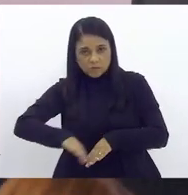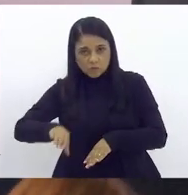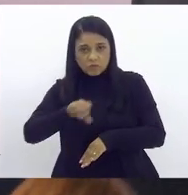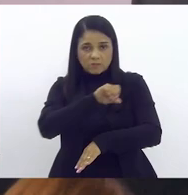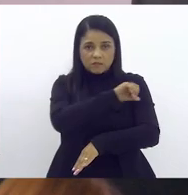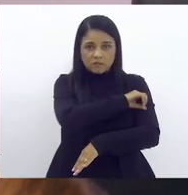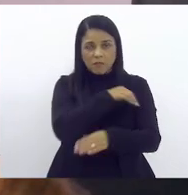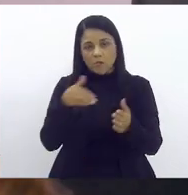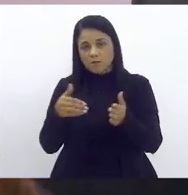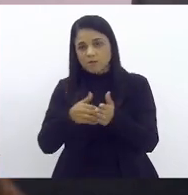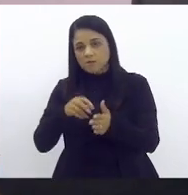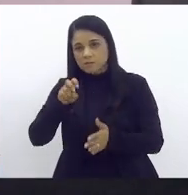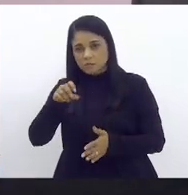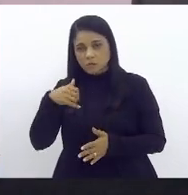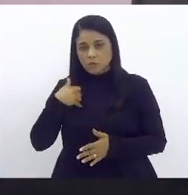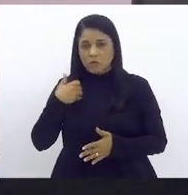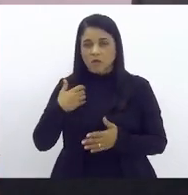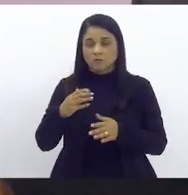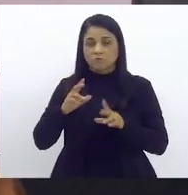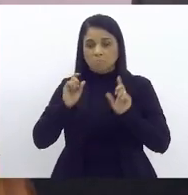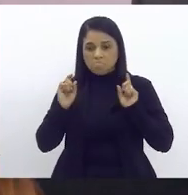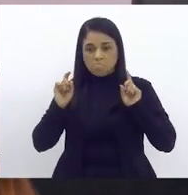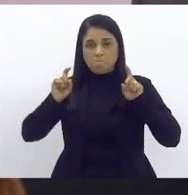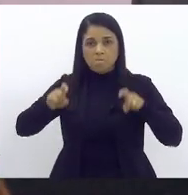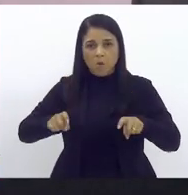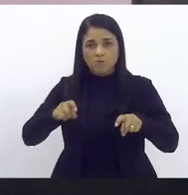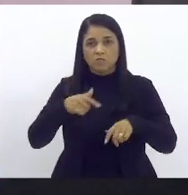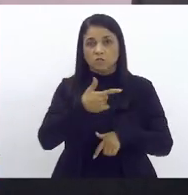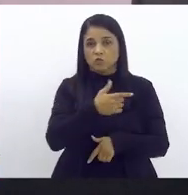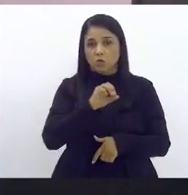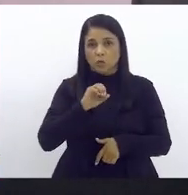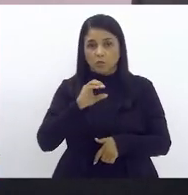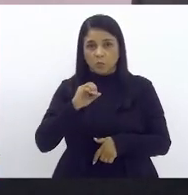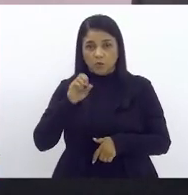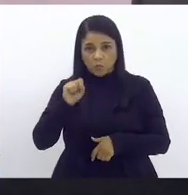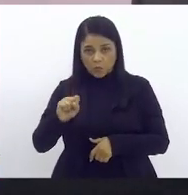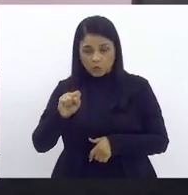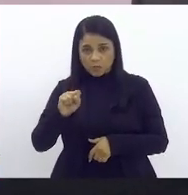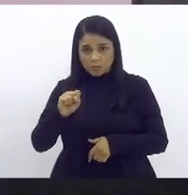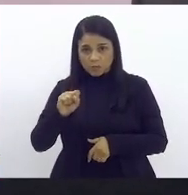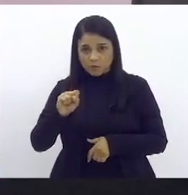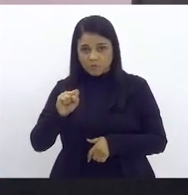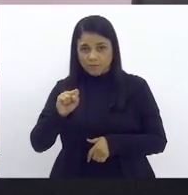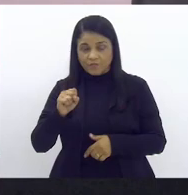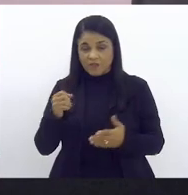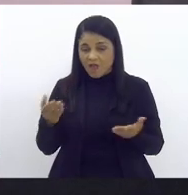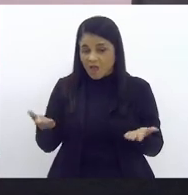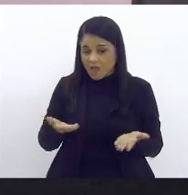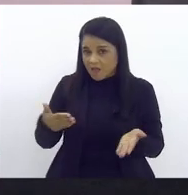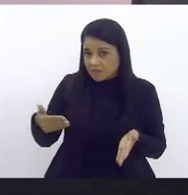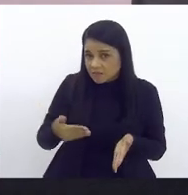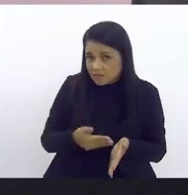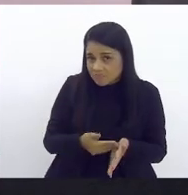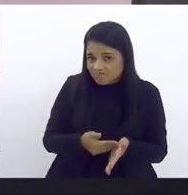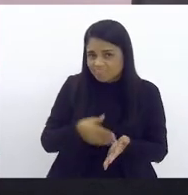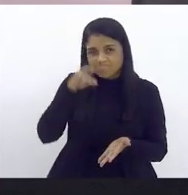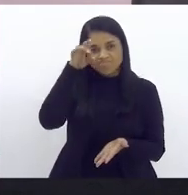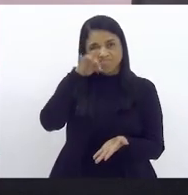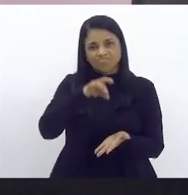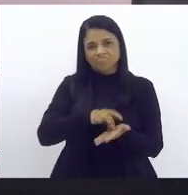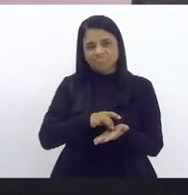tomamos posse em 2008. Até agora, a nossa realidade não